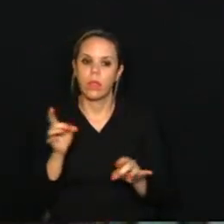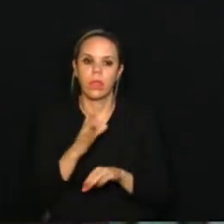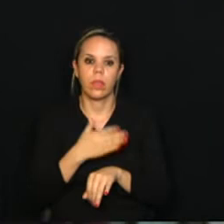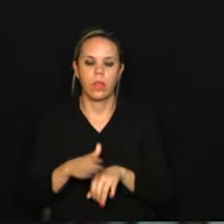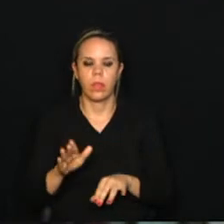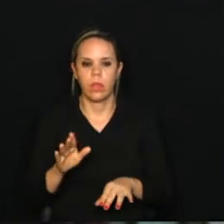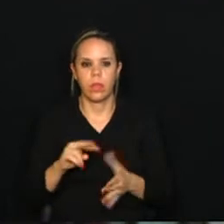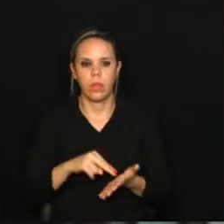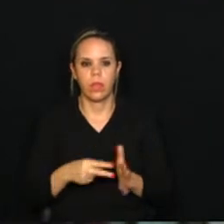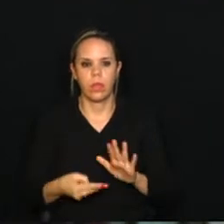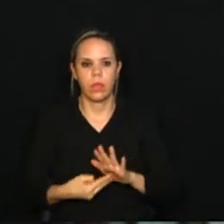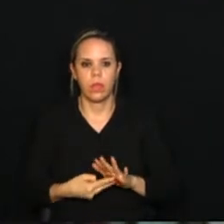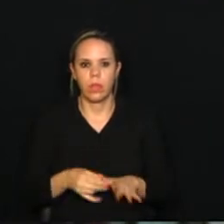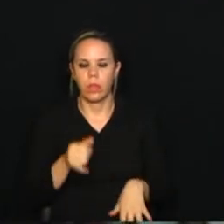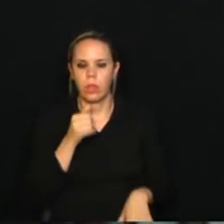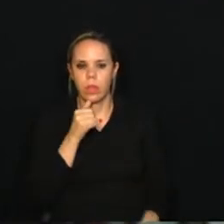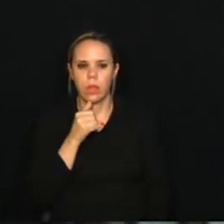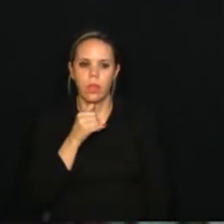seja,